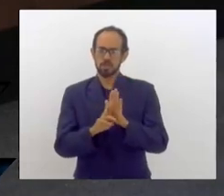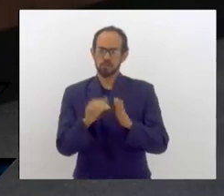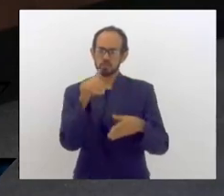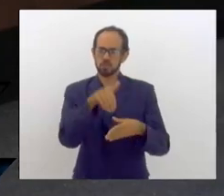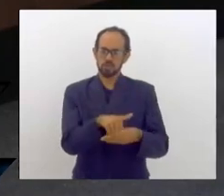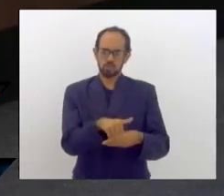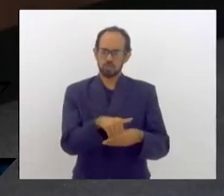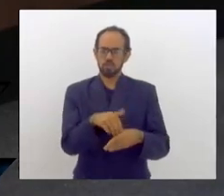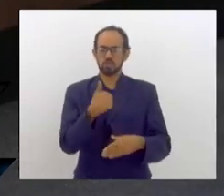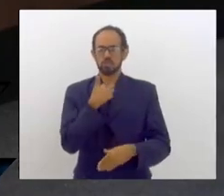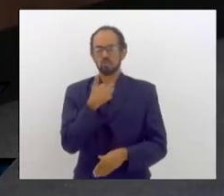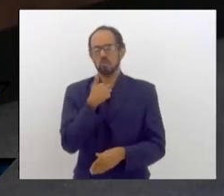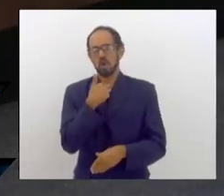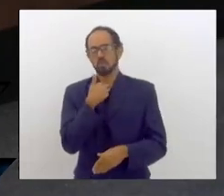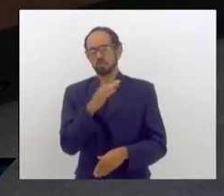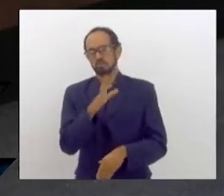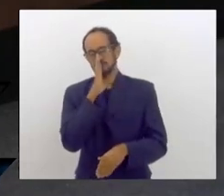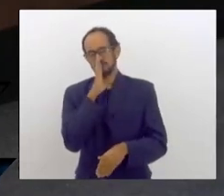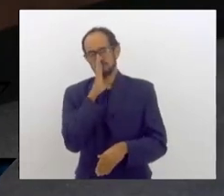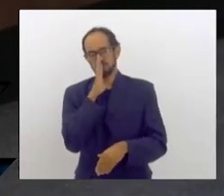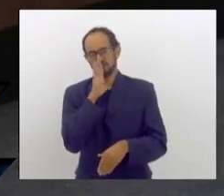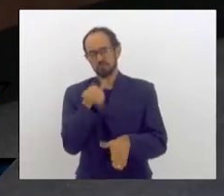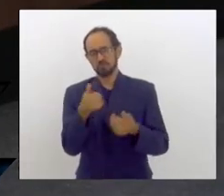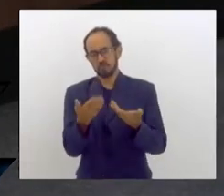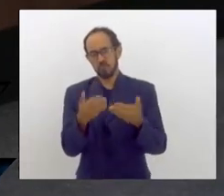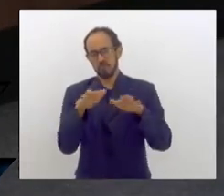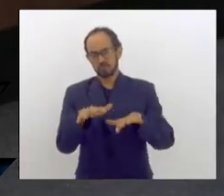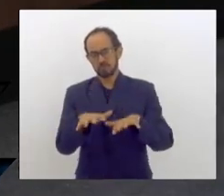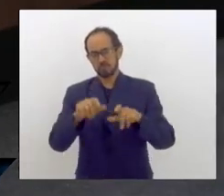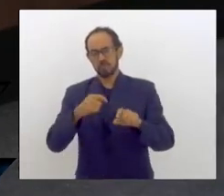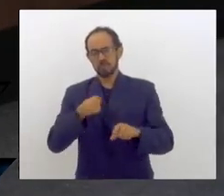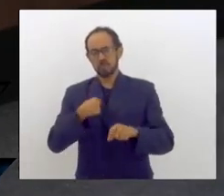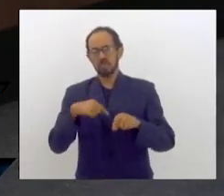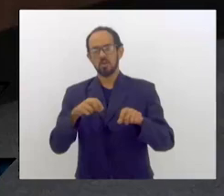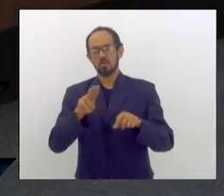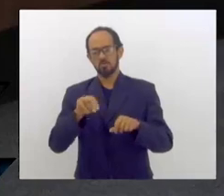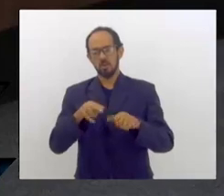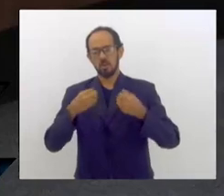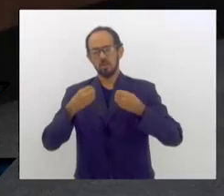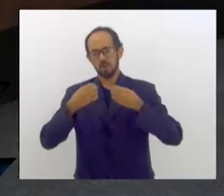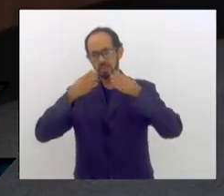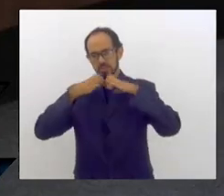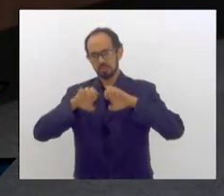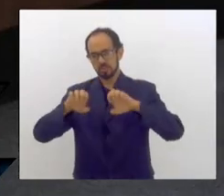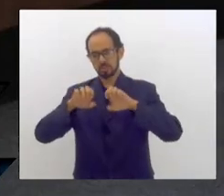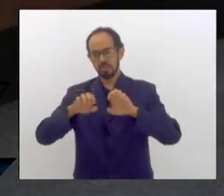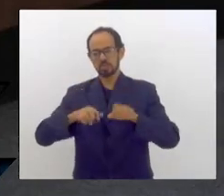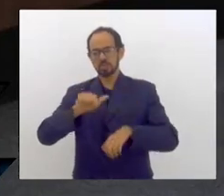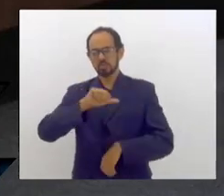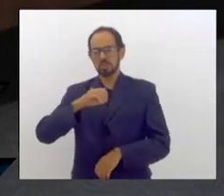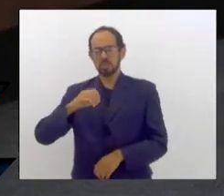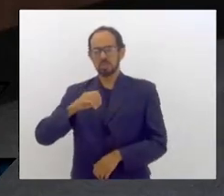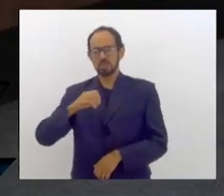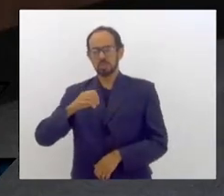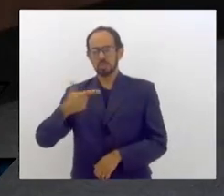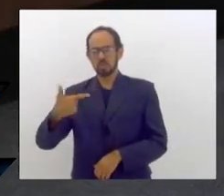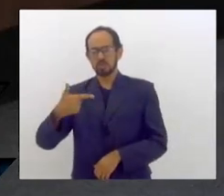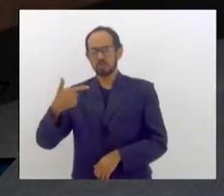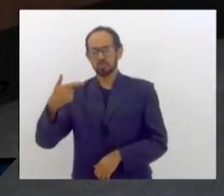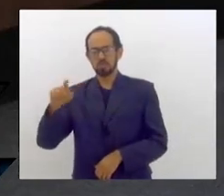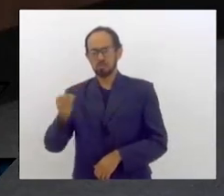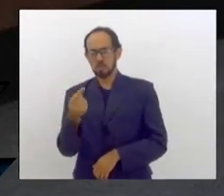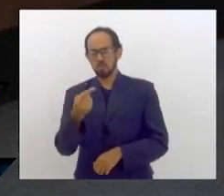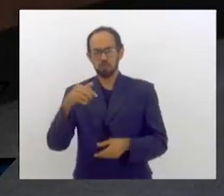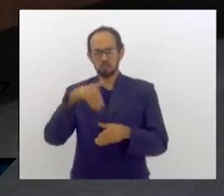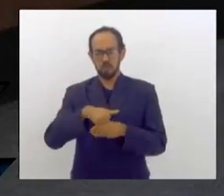me calar ou concordar, então também estou aqui para expressar que eu represento esses 102 mil votos que votaram em mim, pedindo